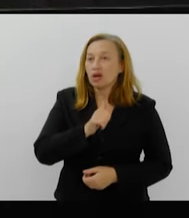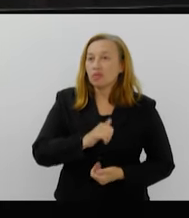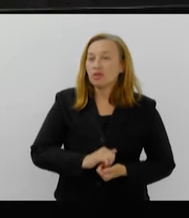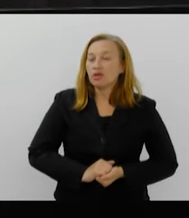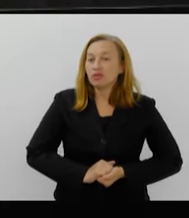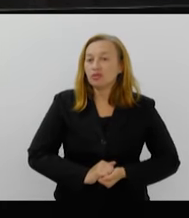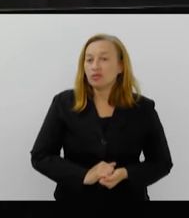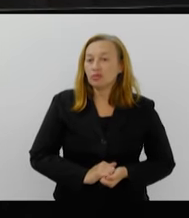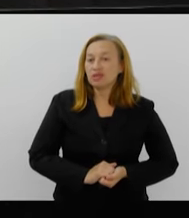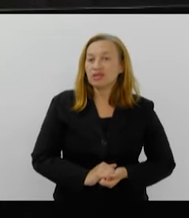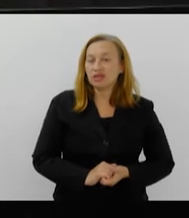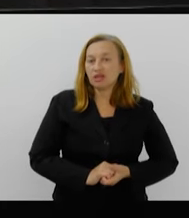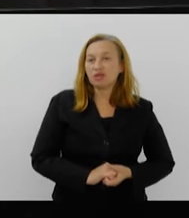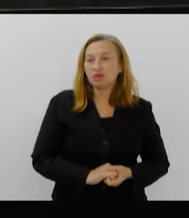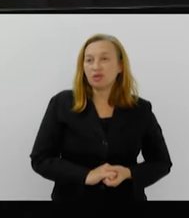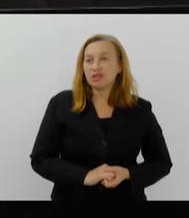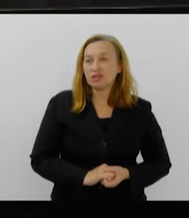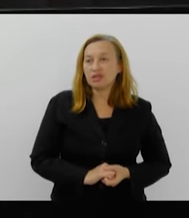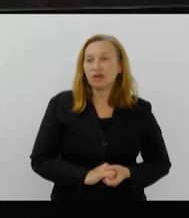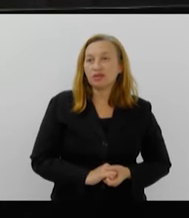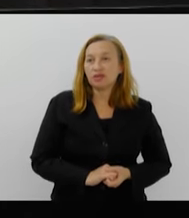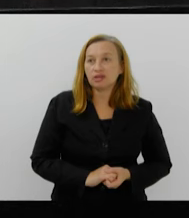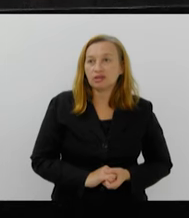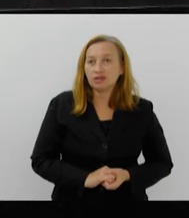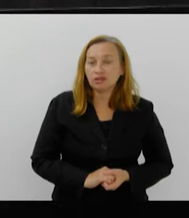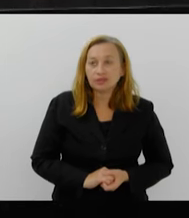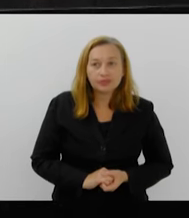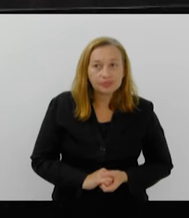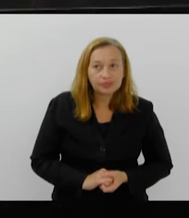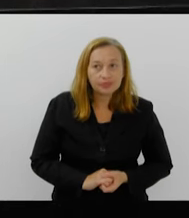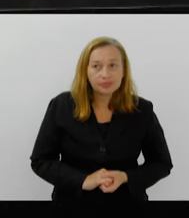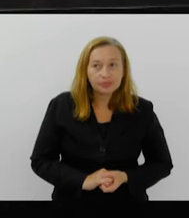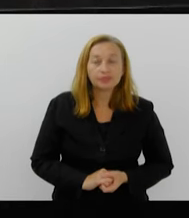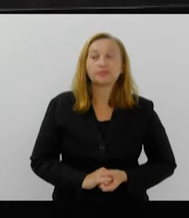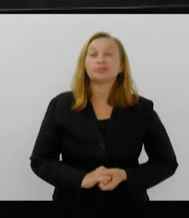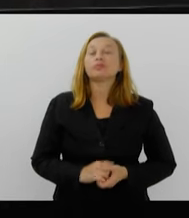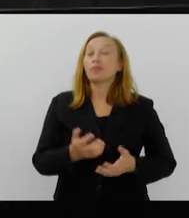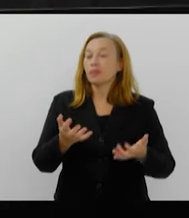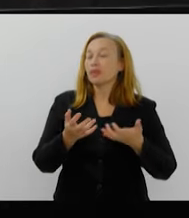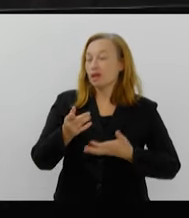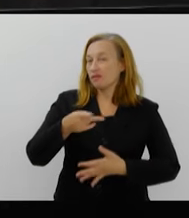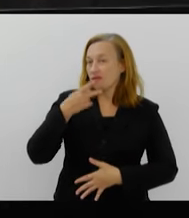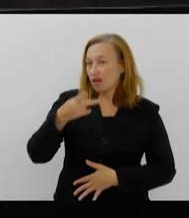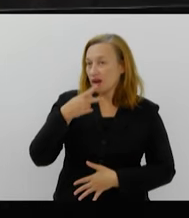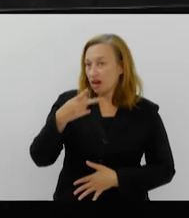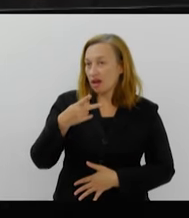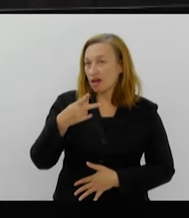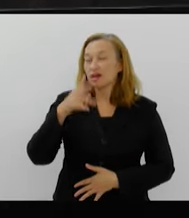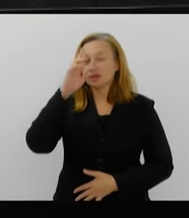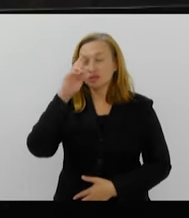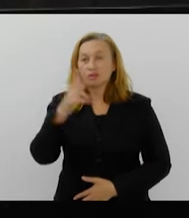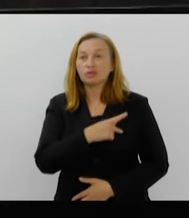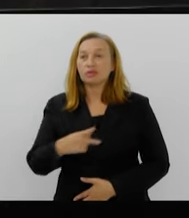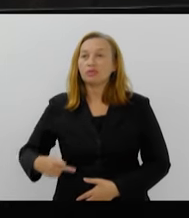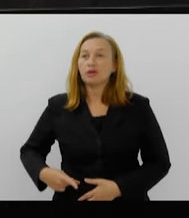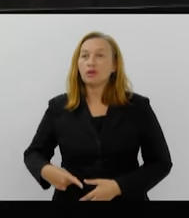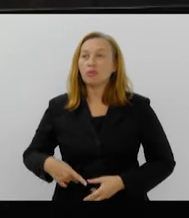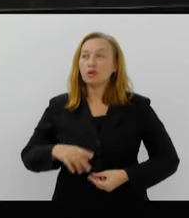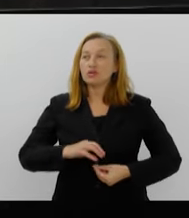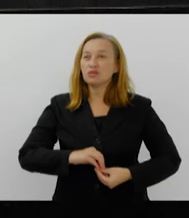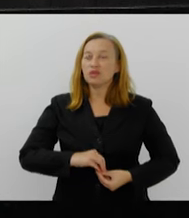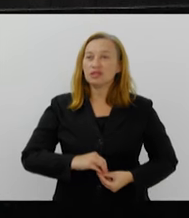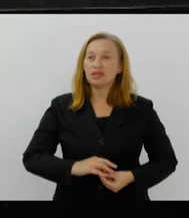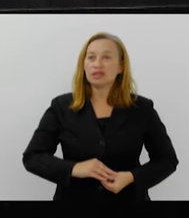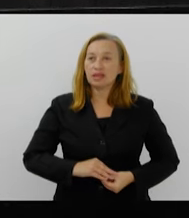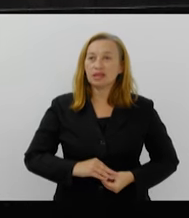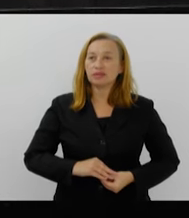99% nesse último período. Portanto, queria trazer apenas, presidenta, para concluir, que sobre